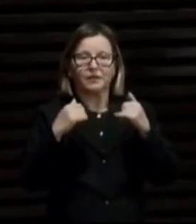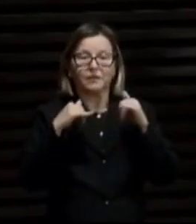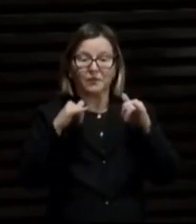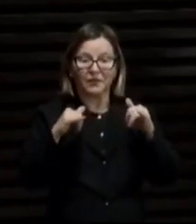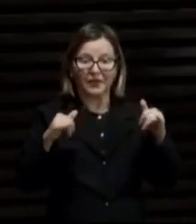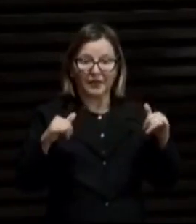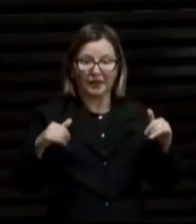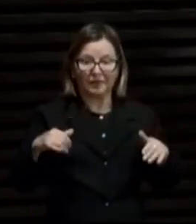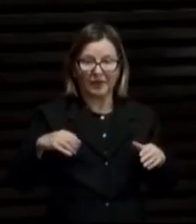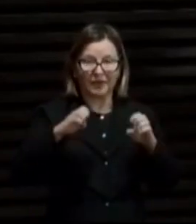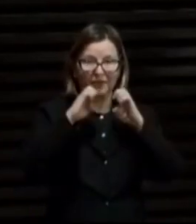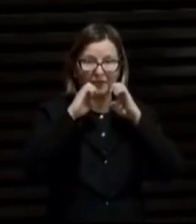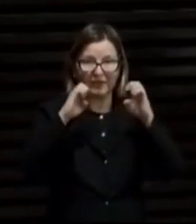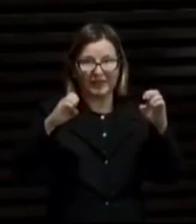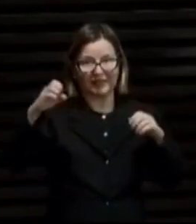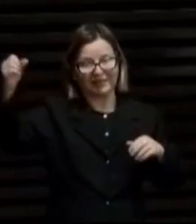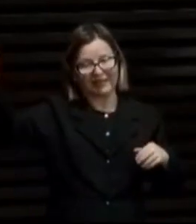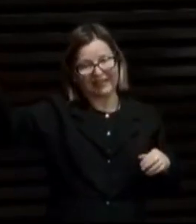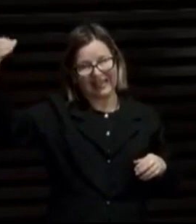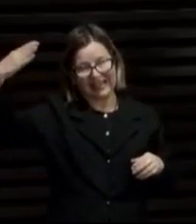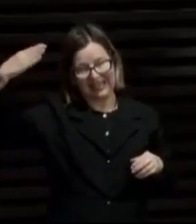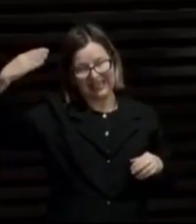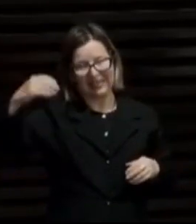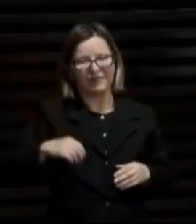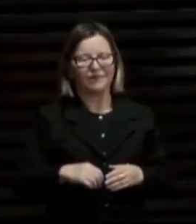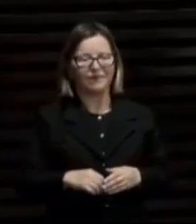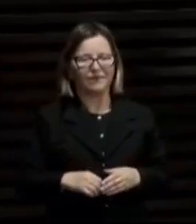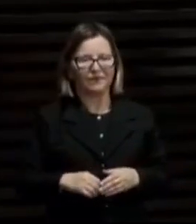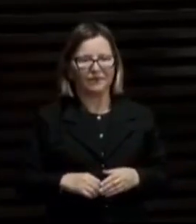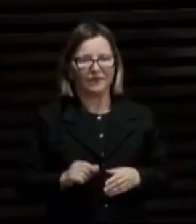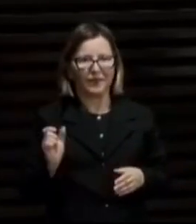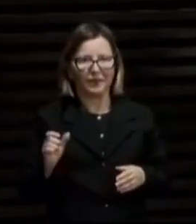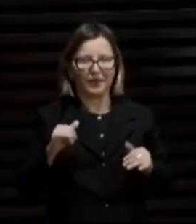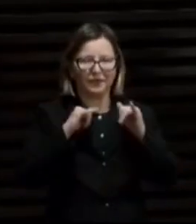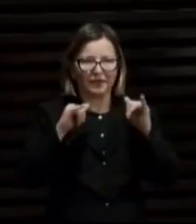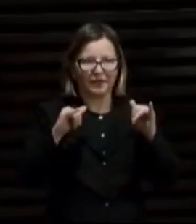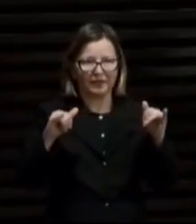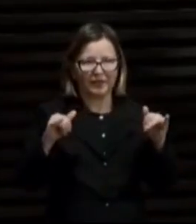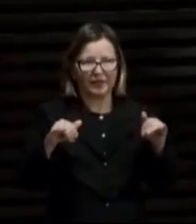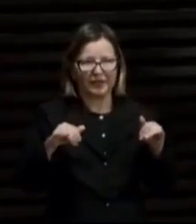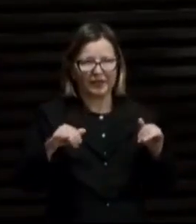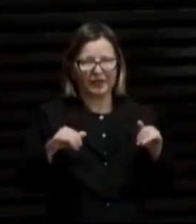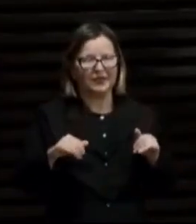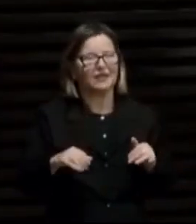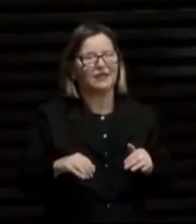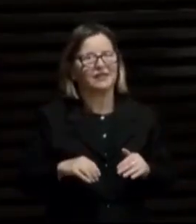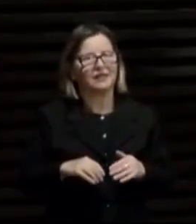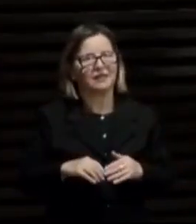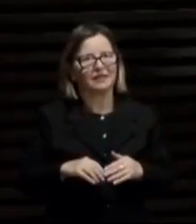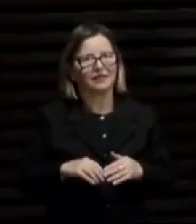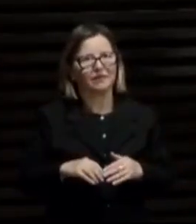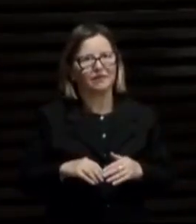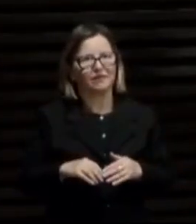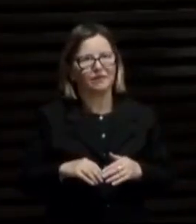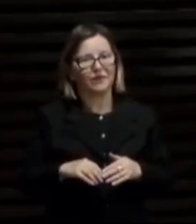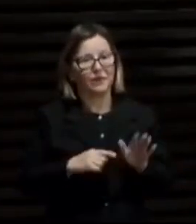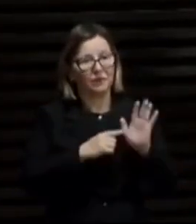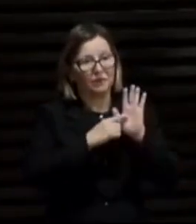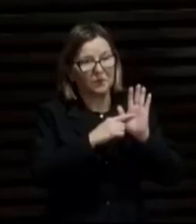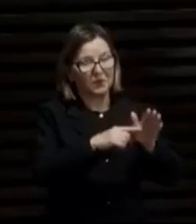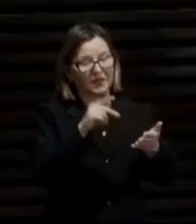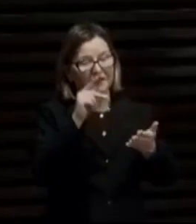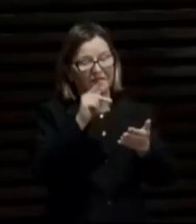igreja aqui é com I maiúsculo. A palavra proclamar significa anunciar, divulgar as